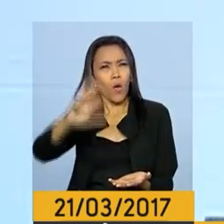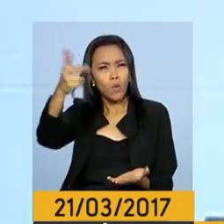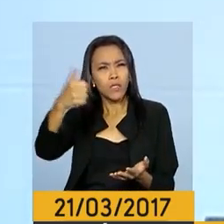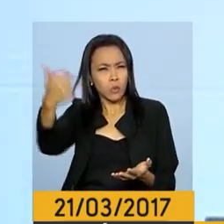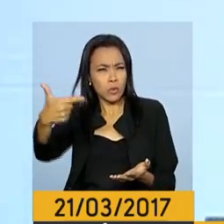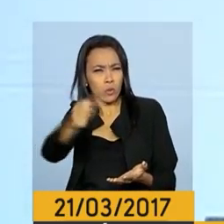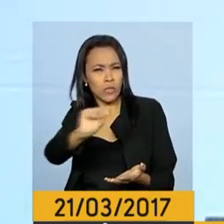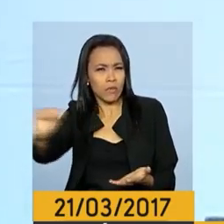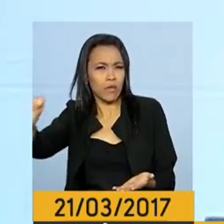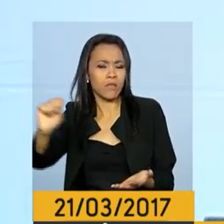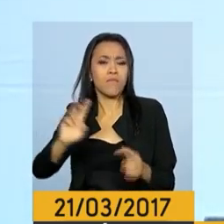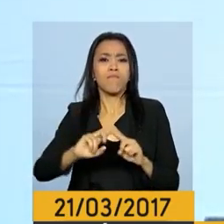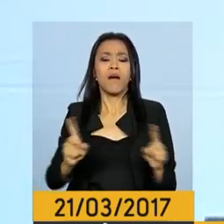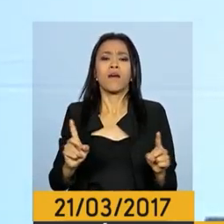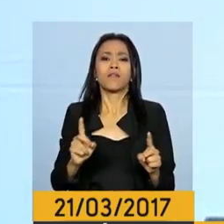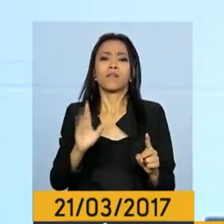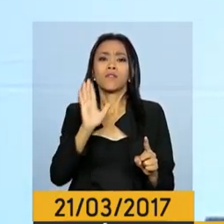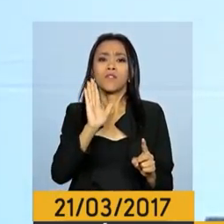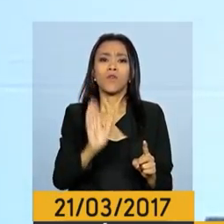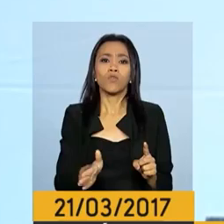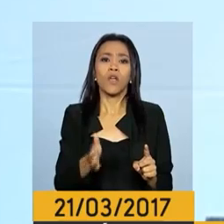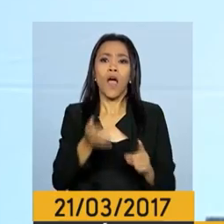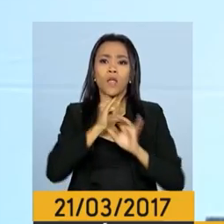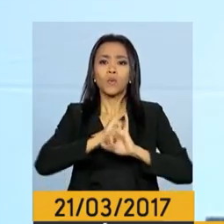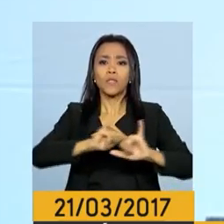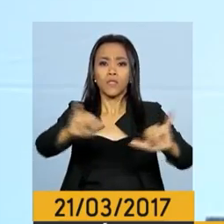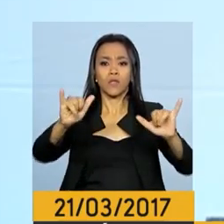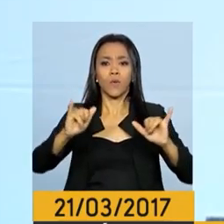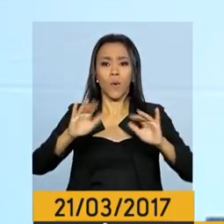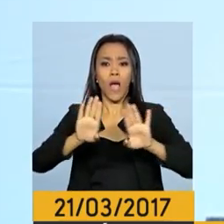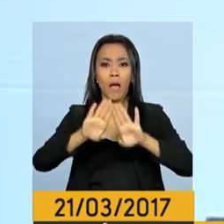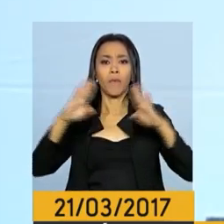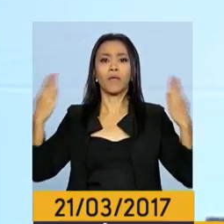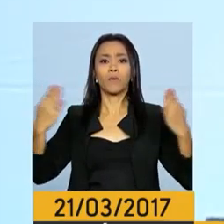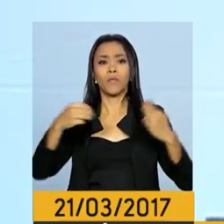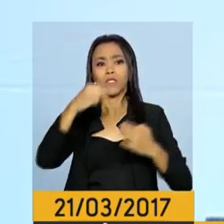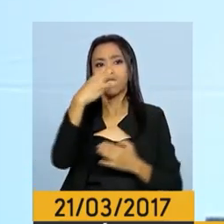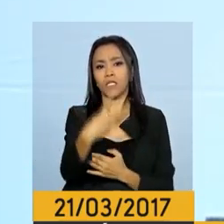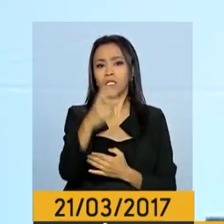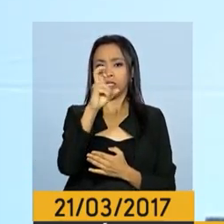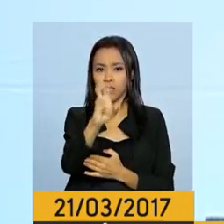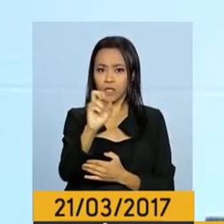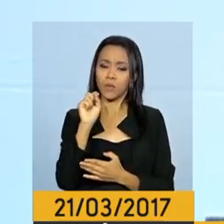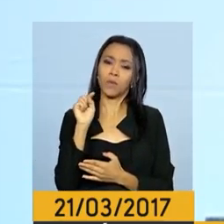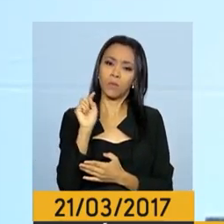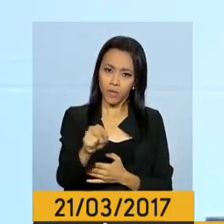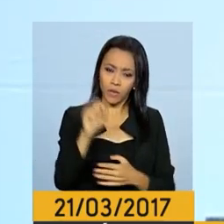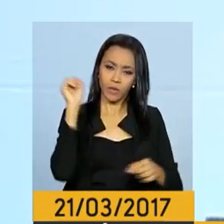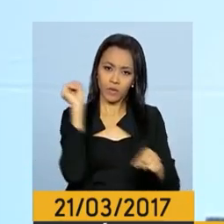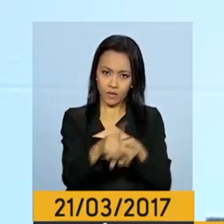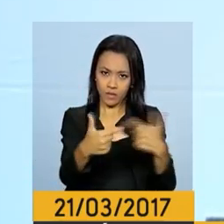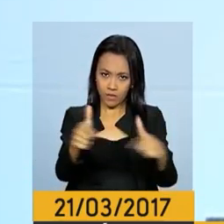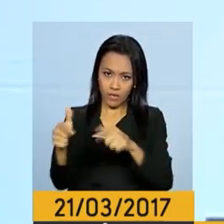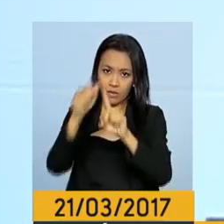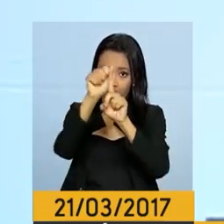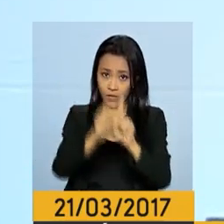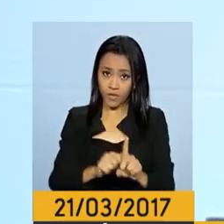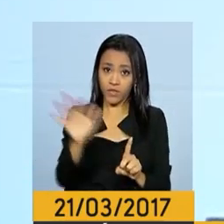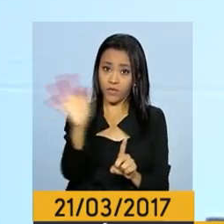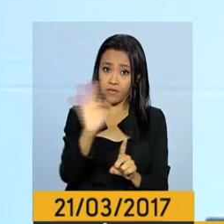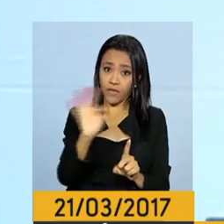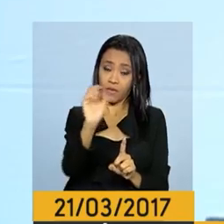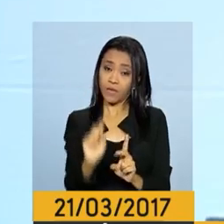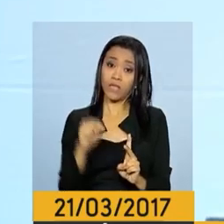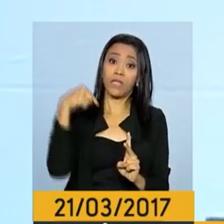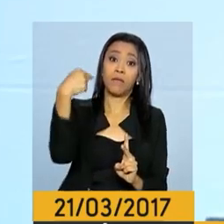Vagarosamente, mas quando se anuncia, como se anunciou, a abertura de 35.600 empregos no mês de fevereiro, depois